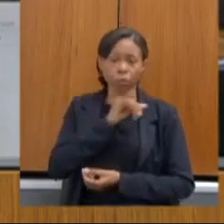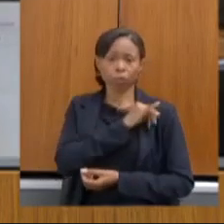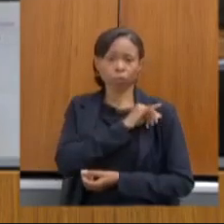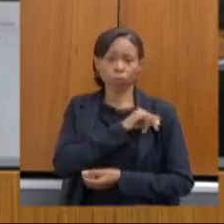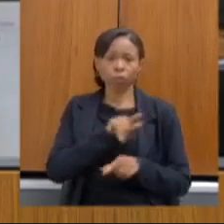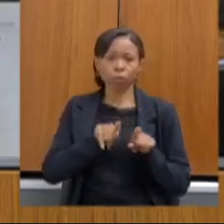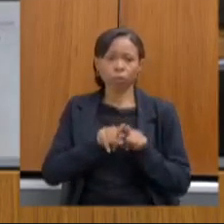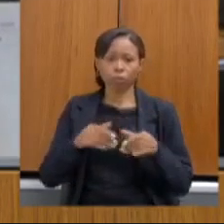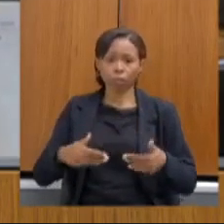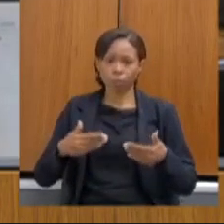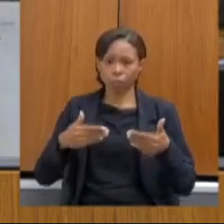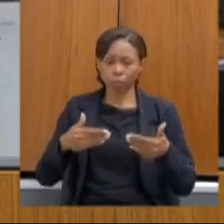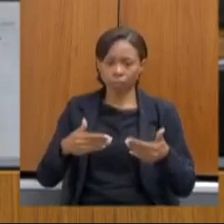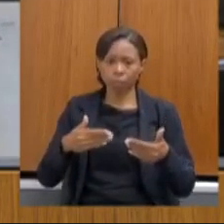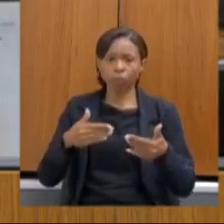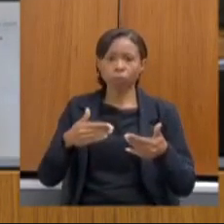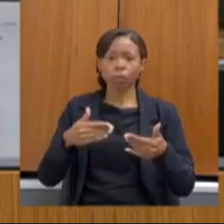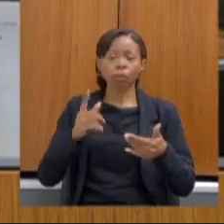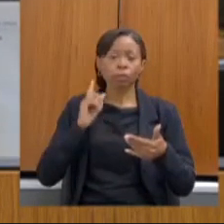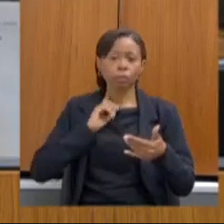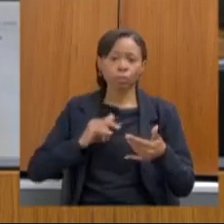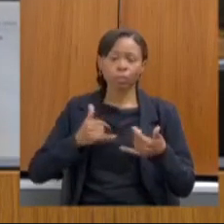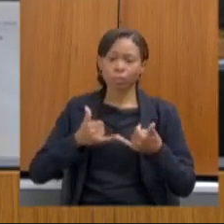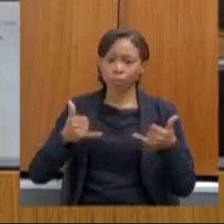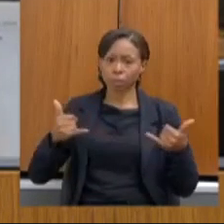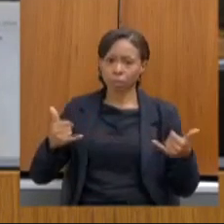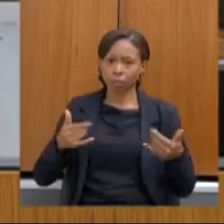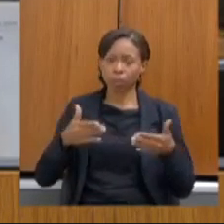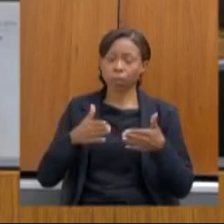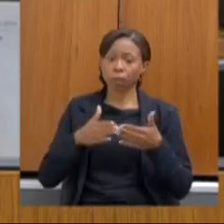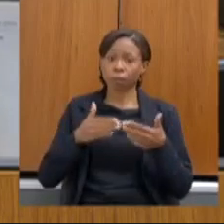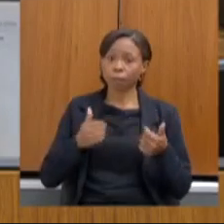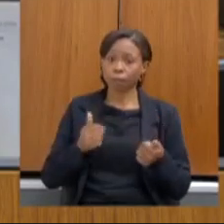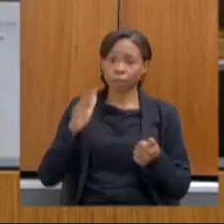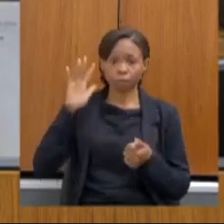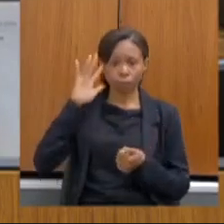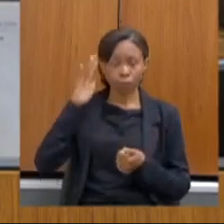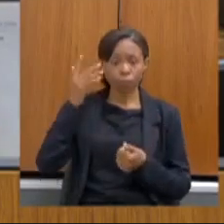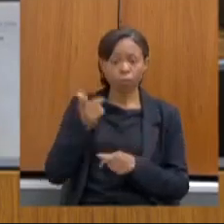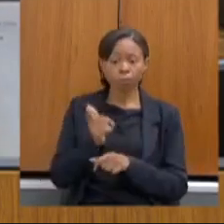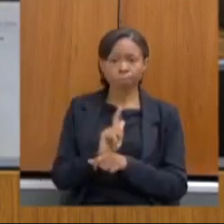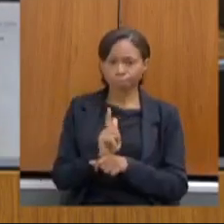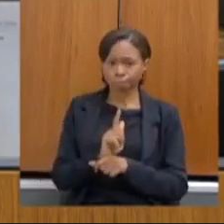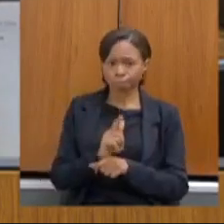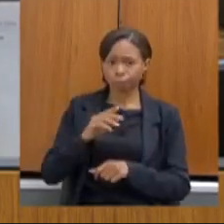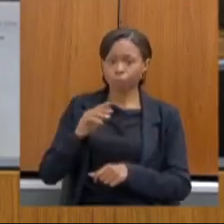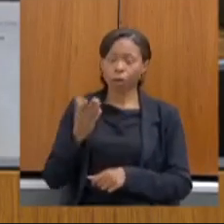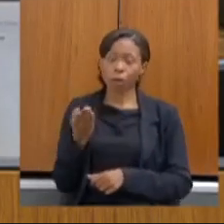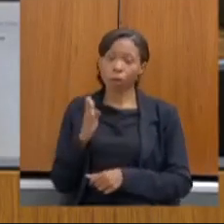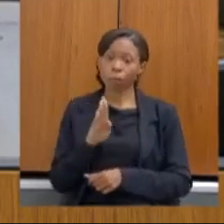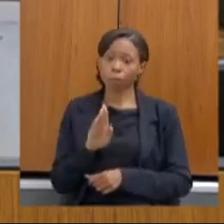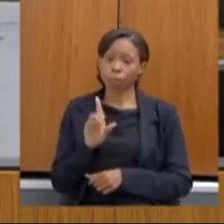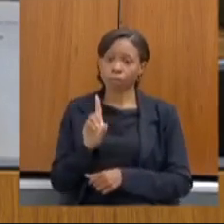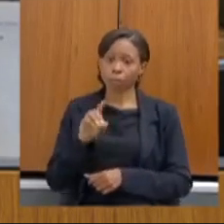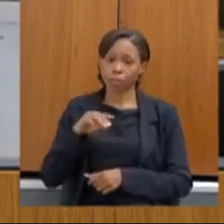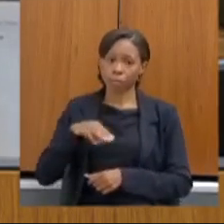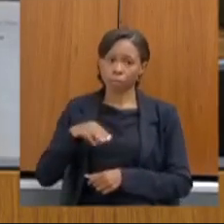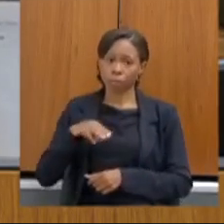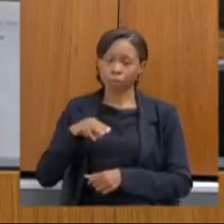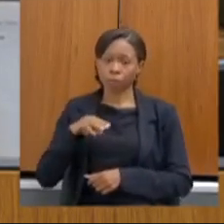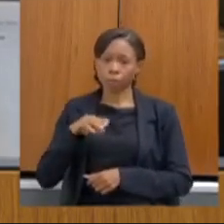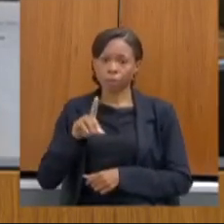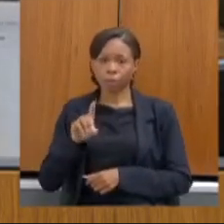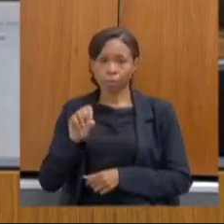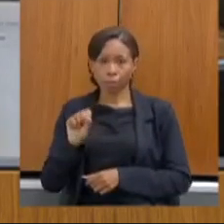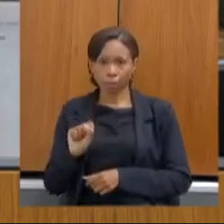energia pedido de providências para que o ministério faz sugestões ao BNDS para que abre a linhas de financiamento a